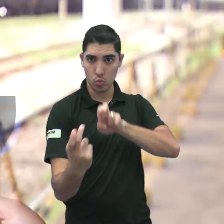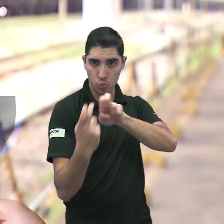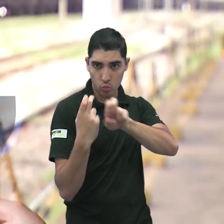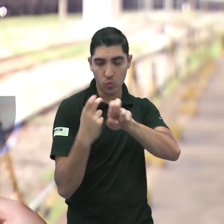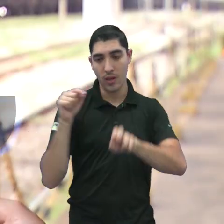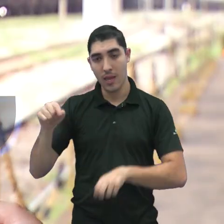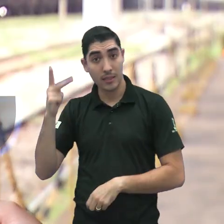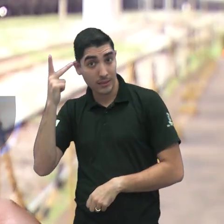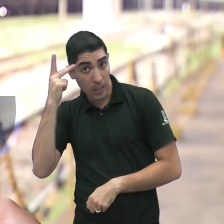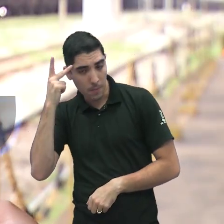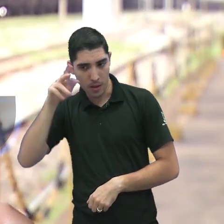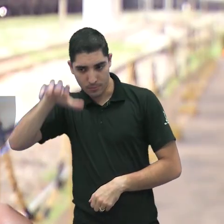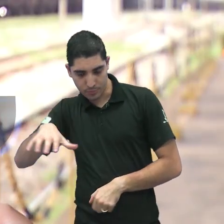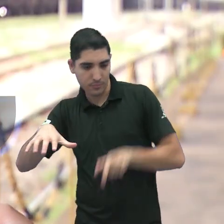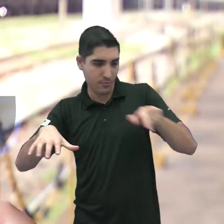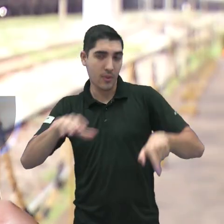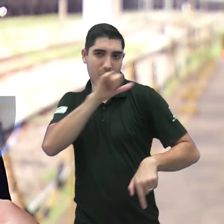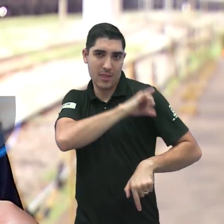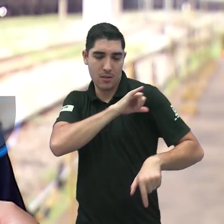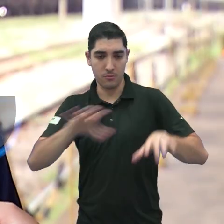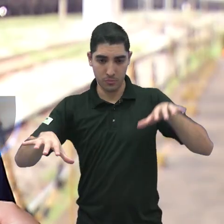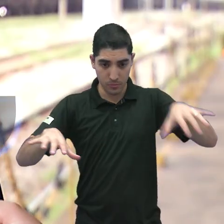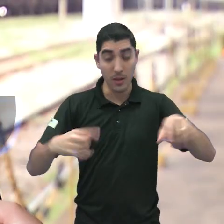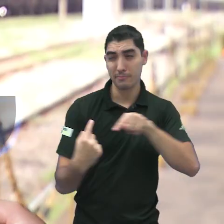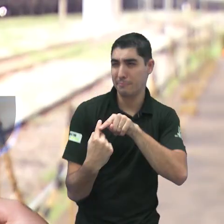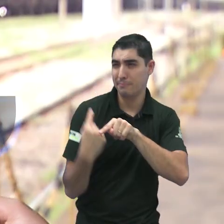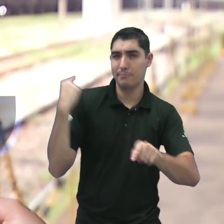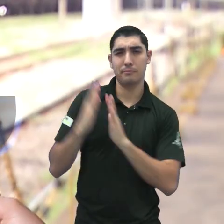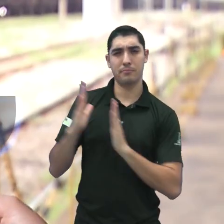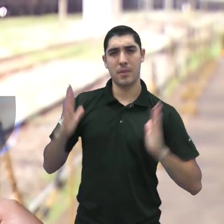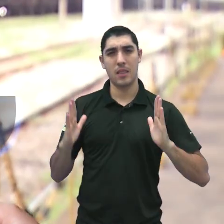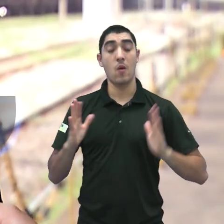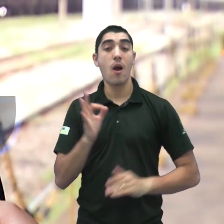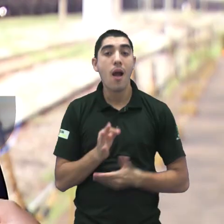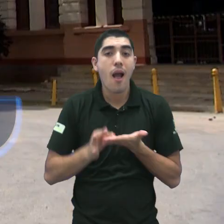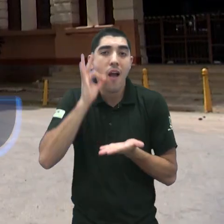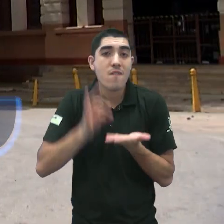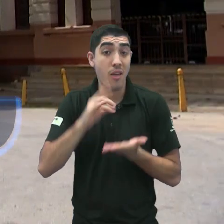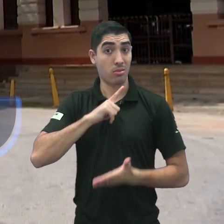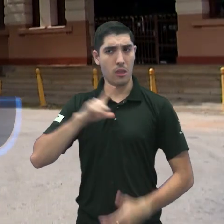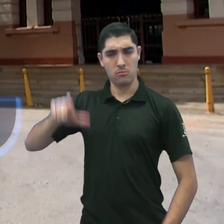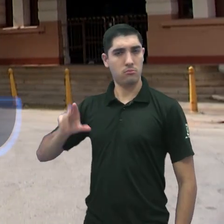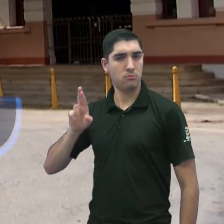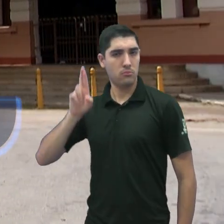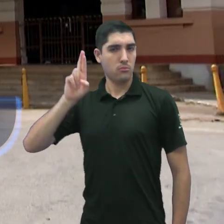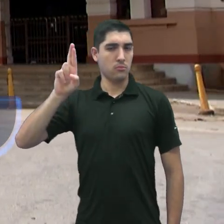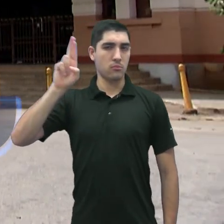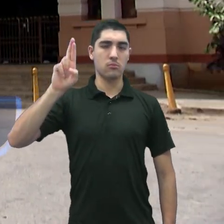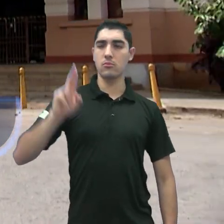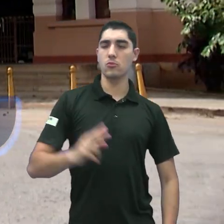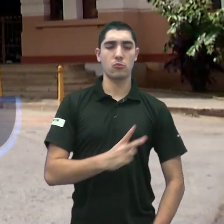São Paulo e liga, né, São Paulo ao Rio de Janeiro, foi na época do café, dos barões, né, dos condes, dos comendadores, eles